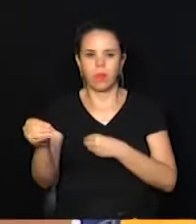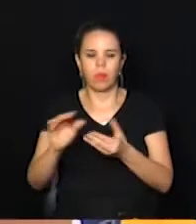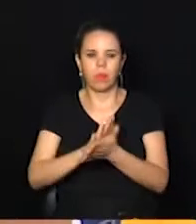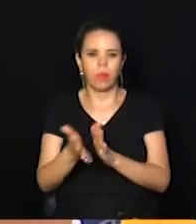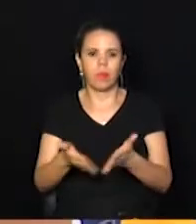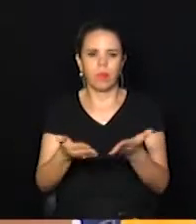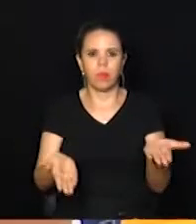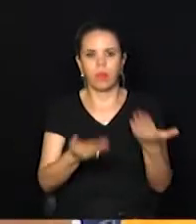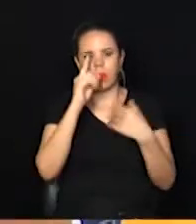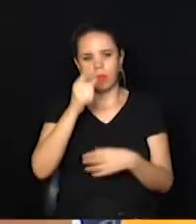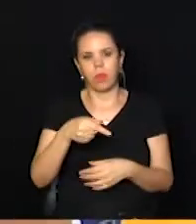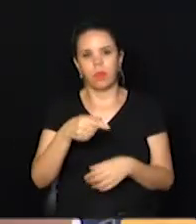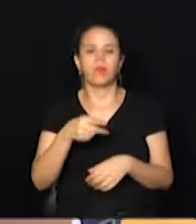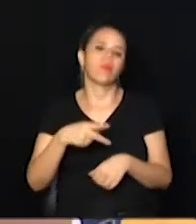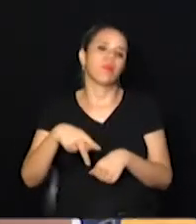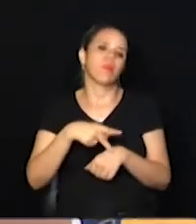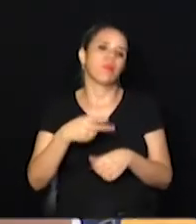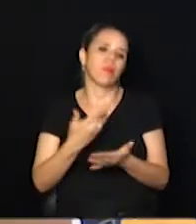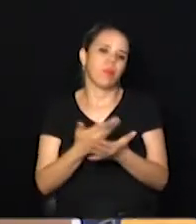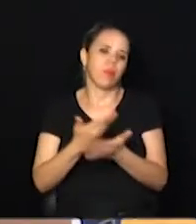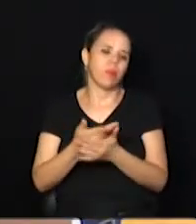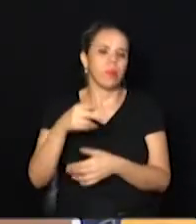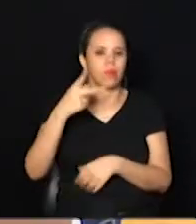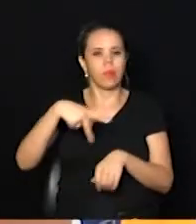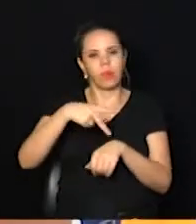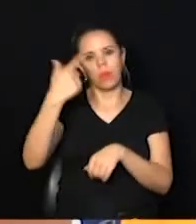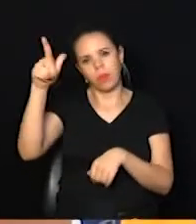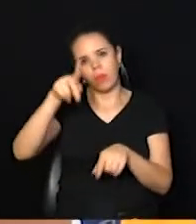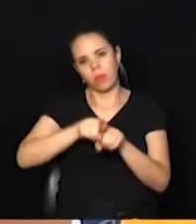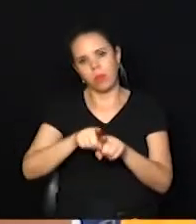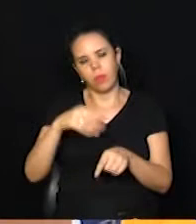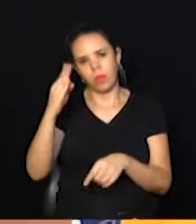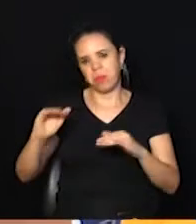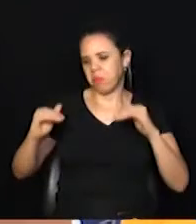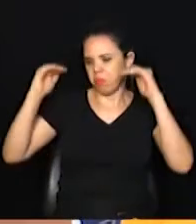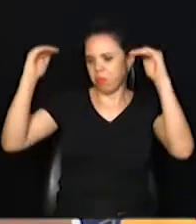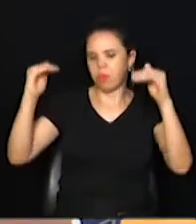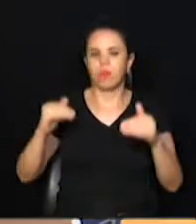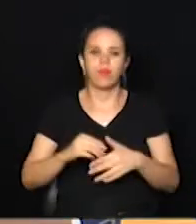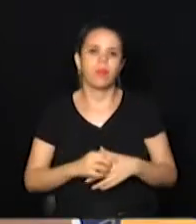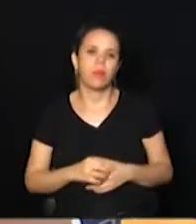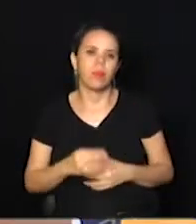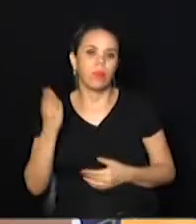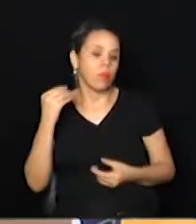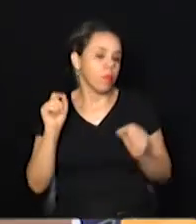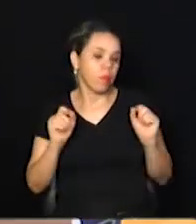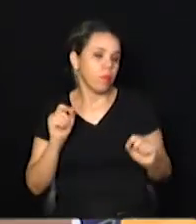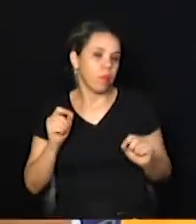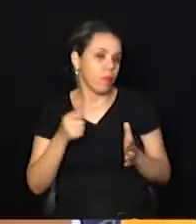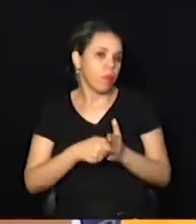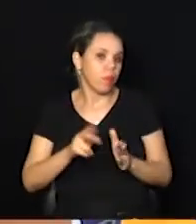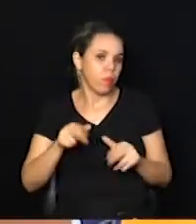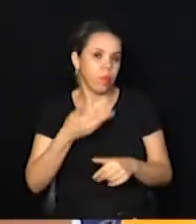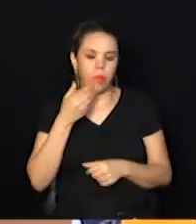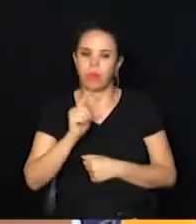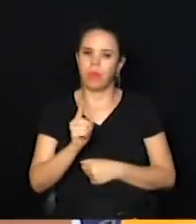pobre para estudar no estrangeiro e o Brasil ficou na crista da onda. Mas, companheiro, sabe como é? A luta nunca foi